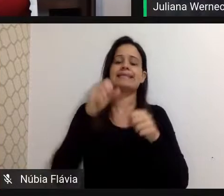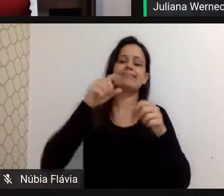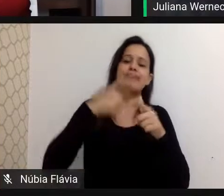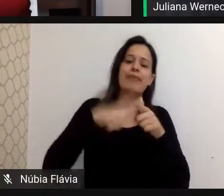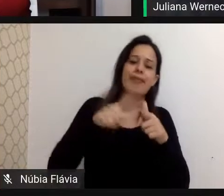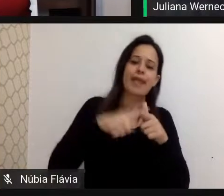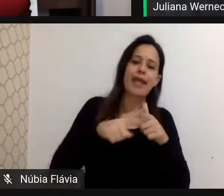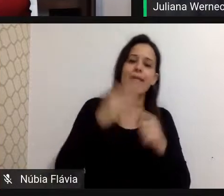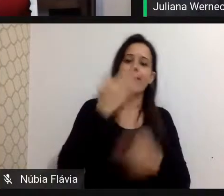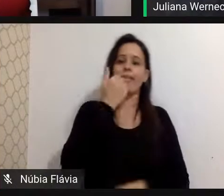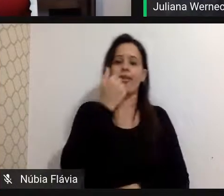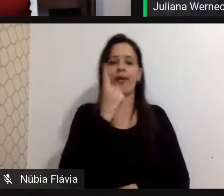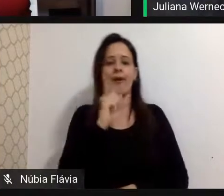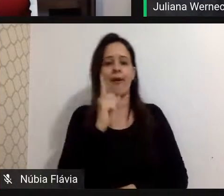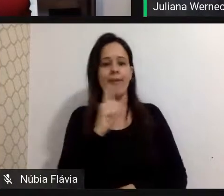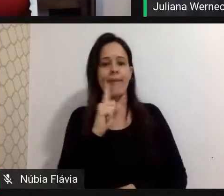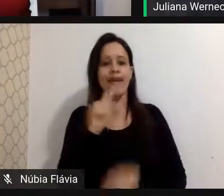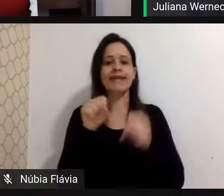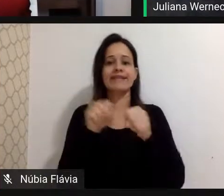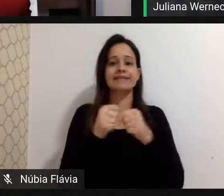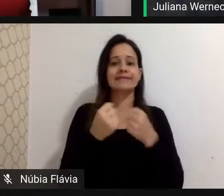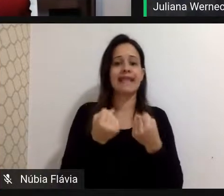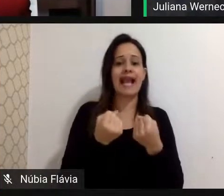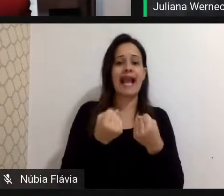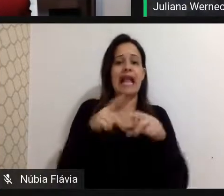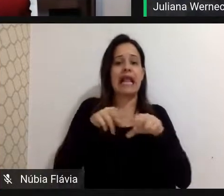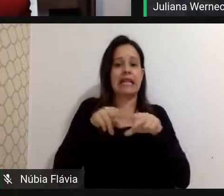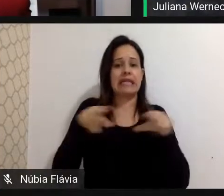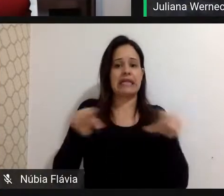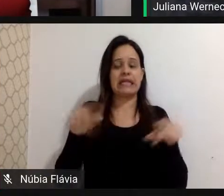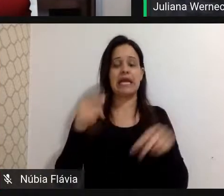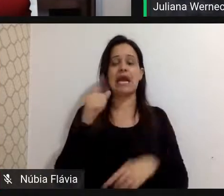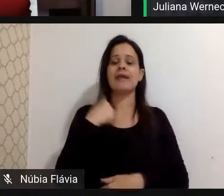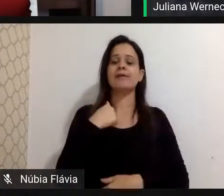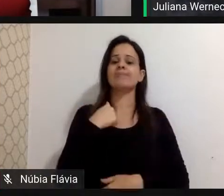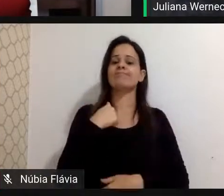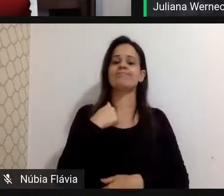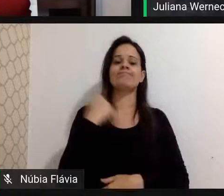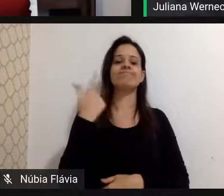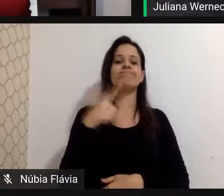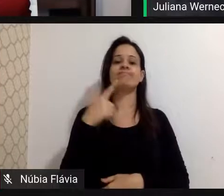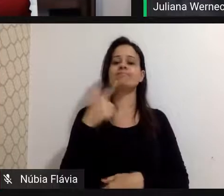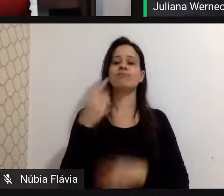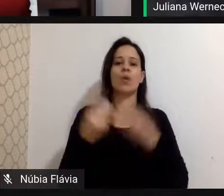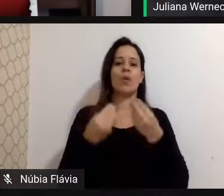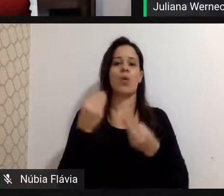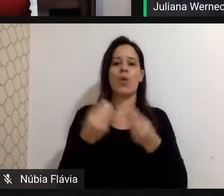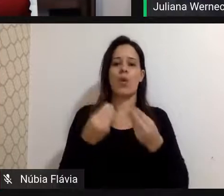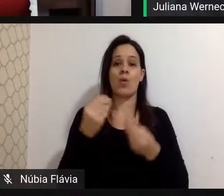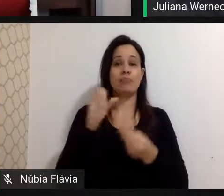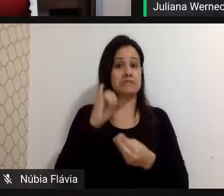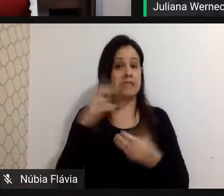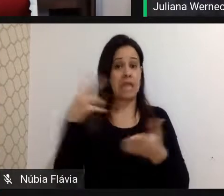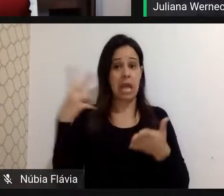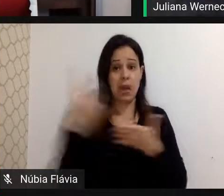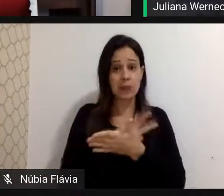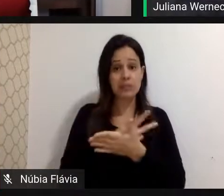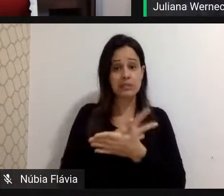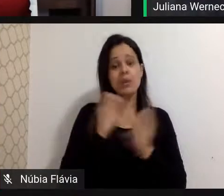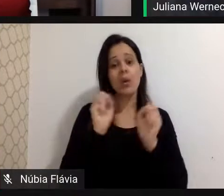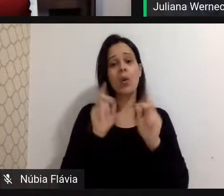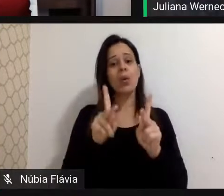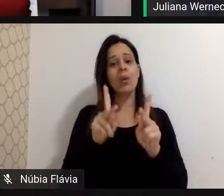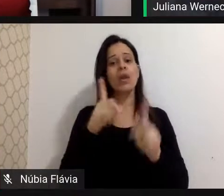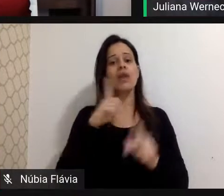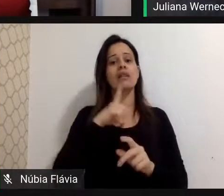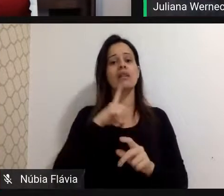comer depois. E em determinado momento, bom, é o seguinte, eu não tenho como, tá, se acontecer isso, e a gente estabeleceu um